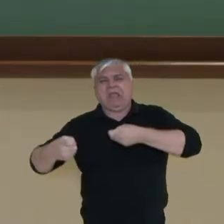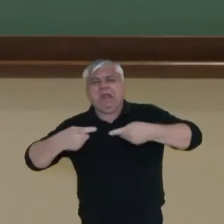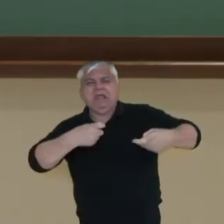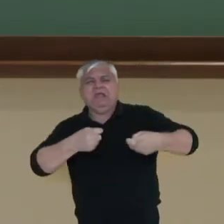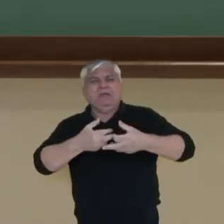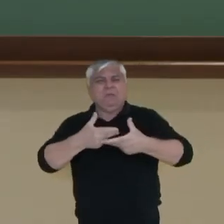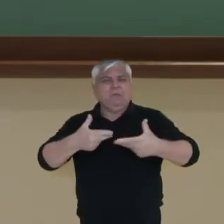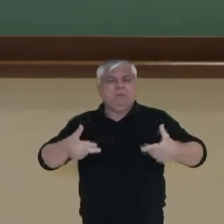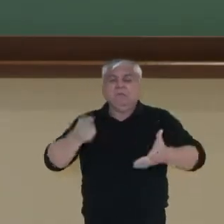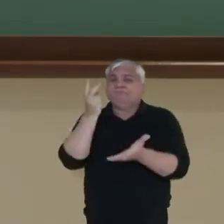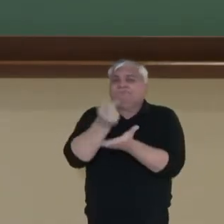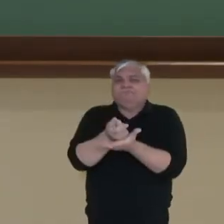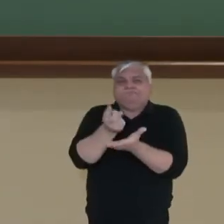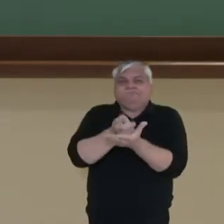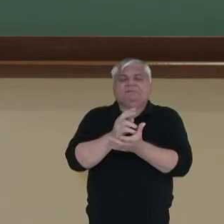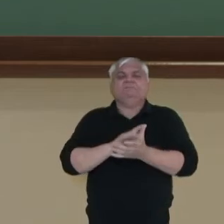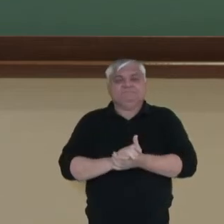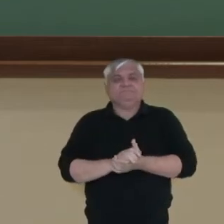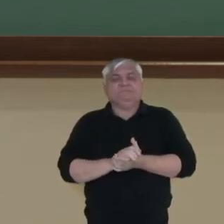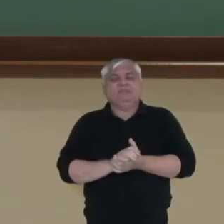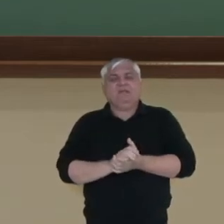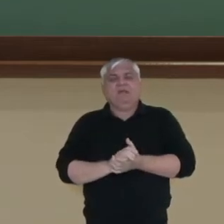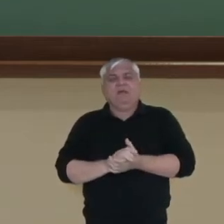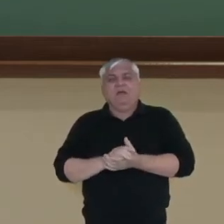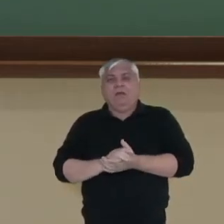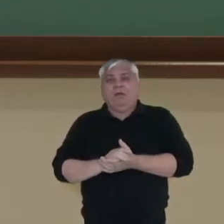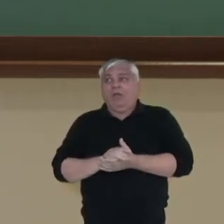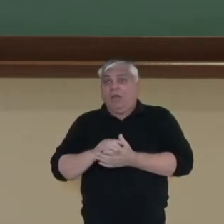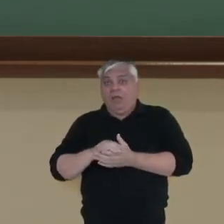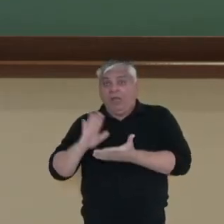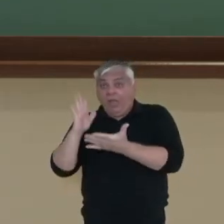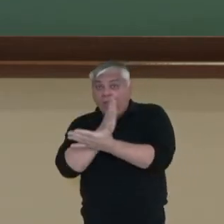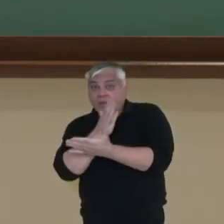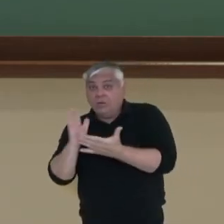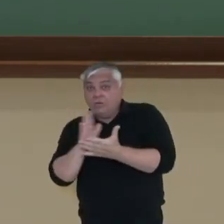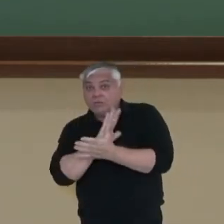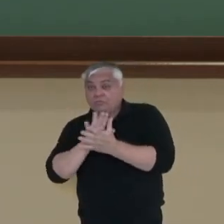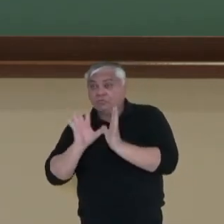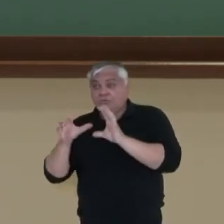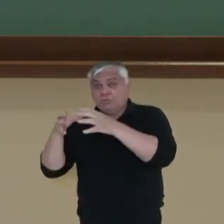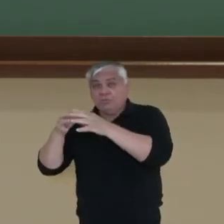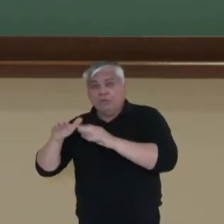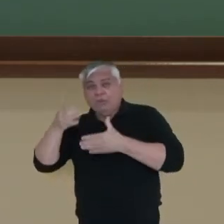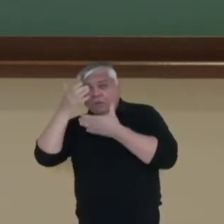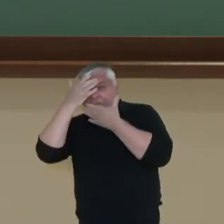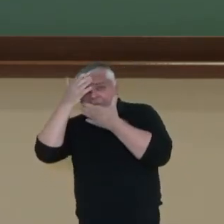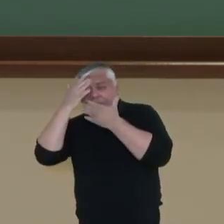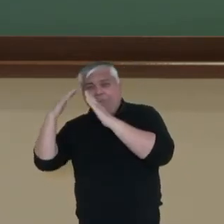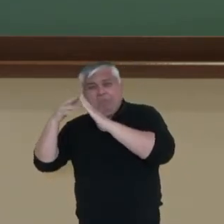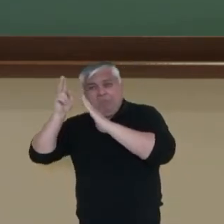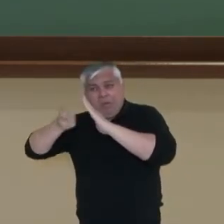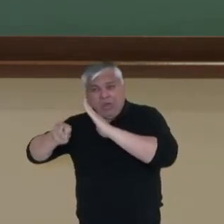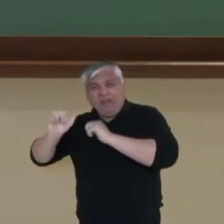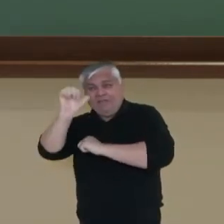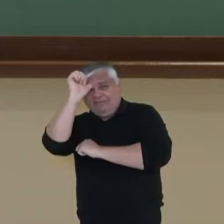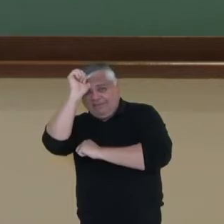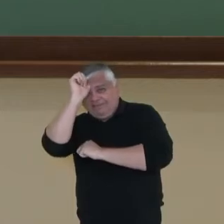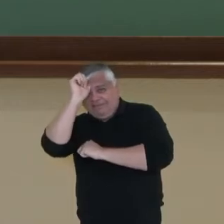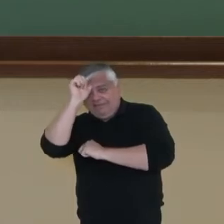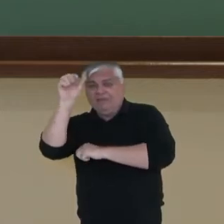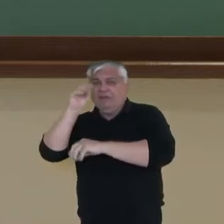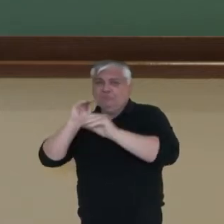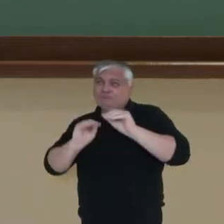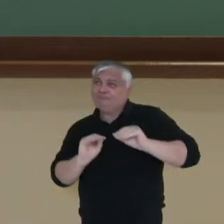Então, assim, muitos islâmicos que moravam na Índia são forçados a ir para o